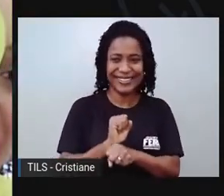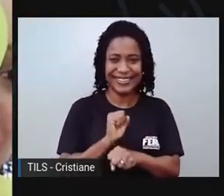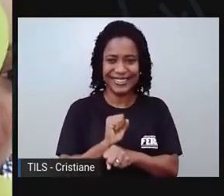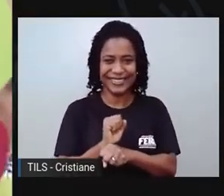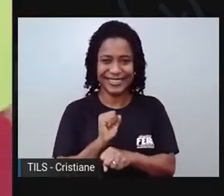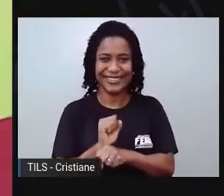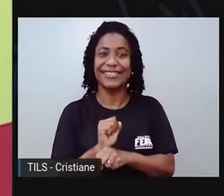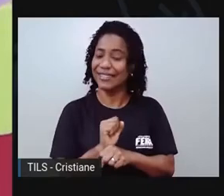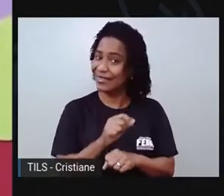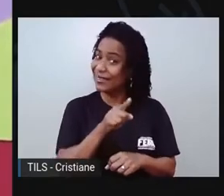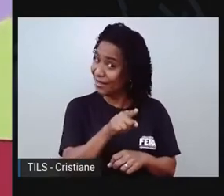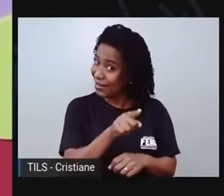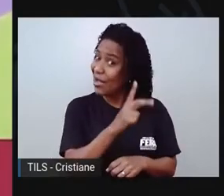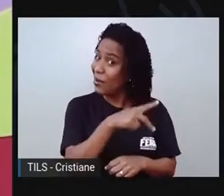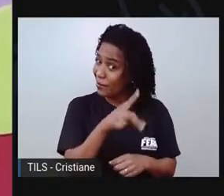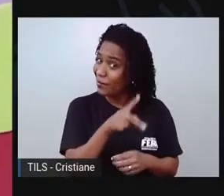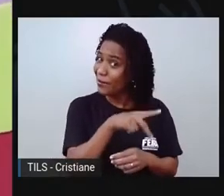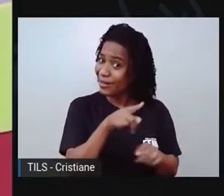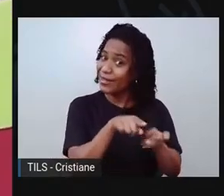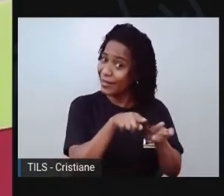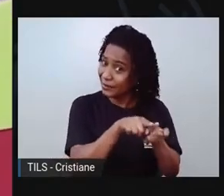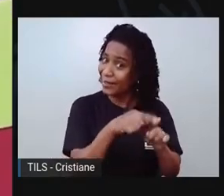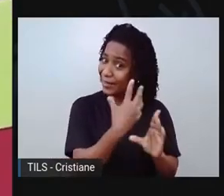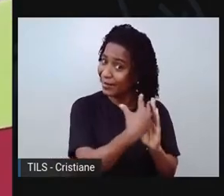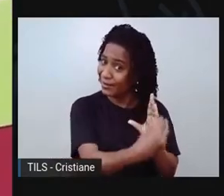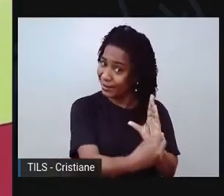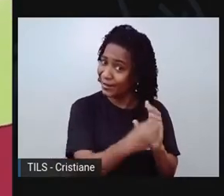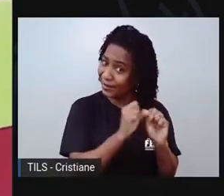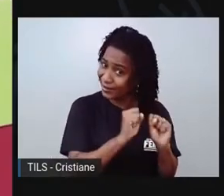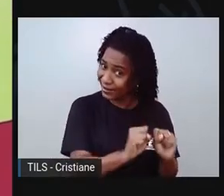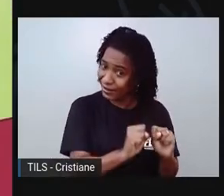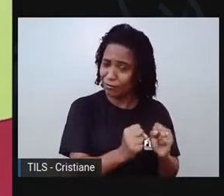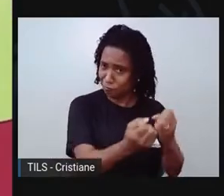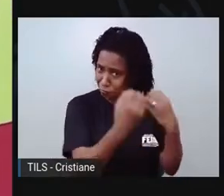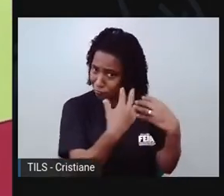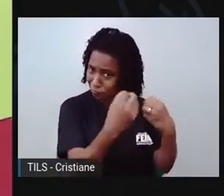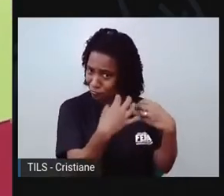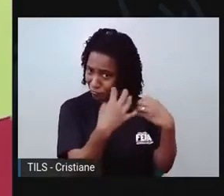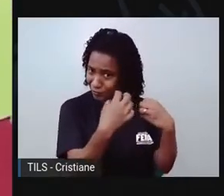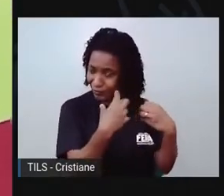fazer também, viu, pra Elisa? Pode deixar. Você me ensina e eu vou fazer. Ok.